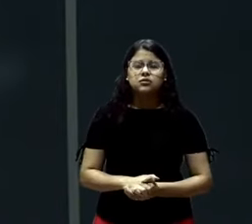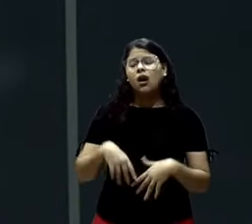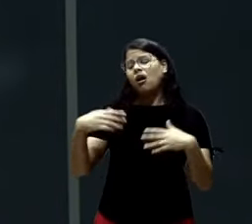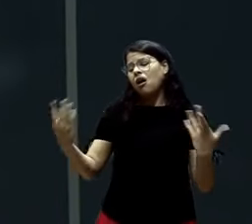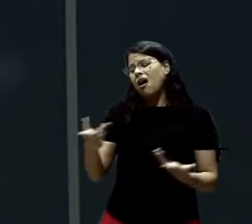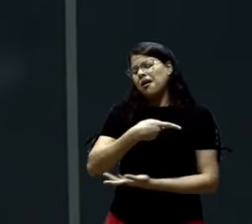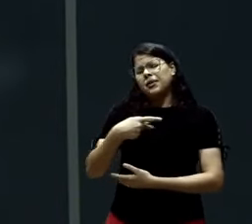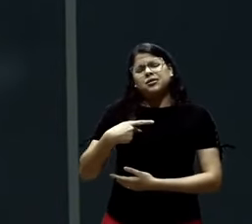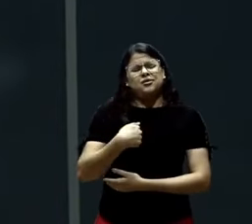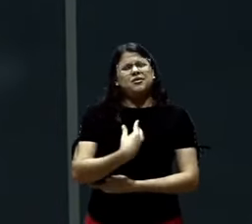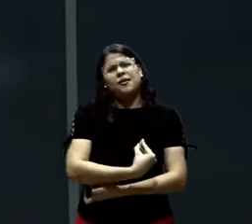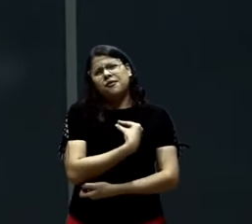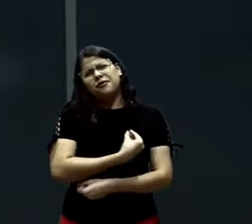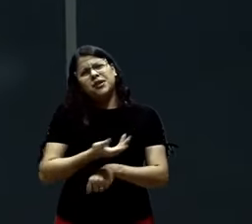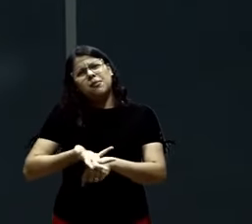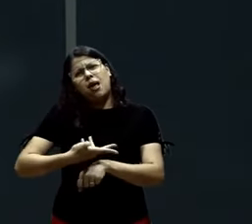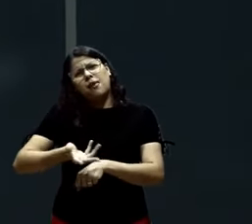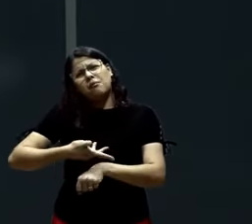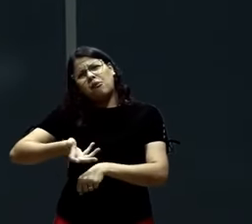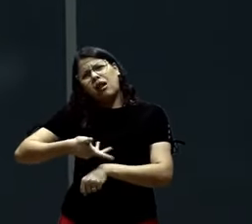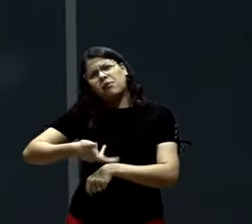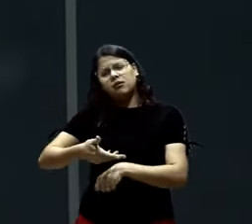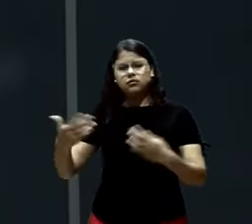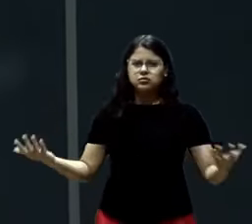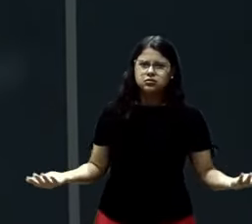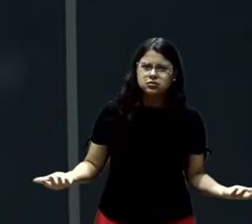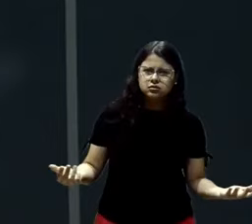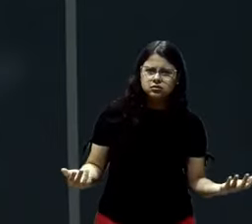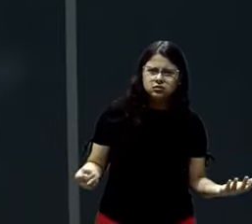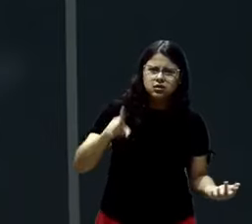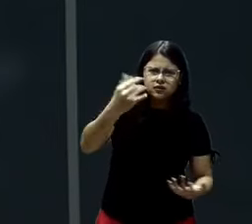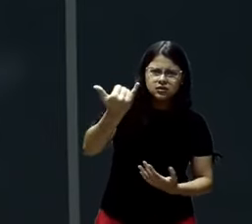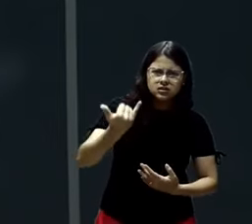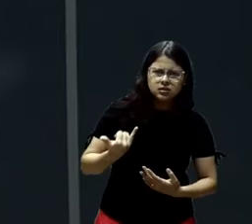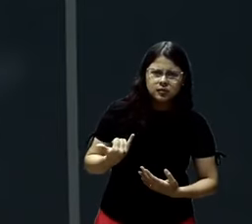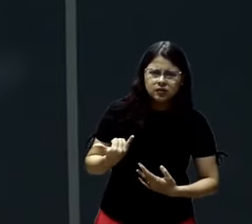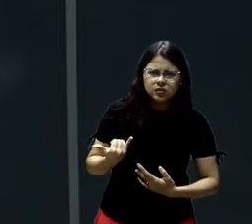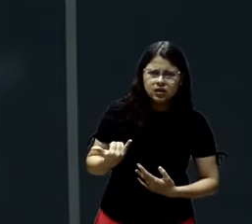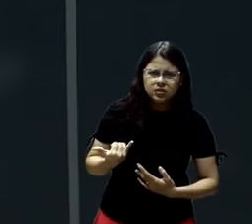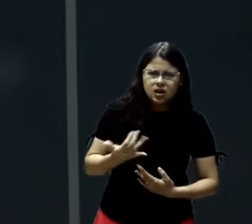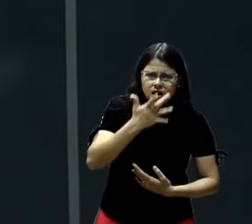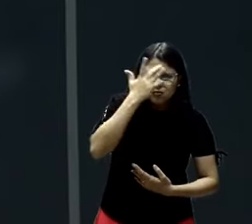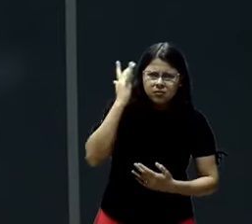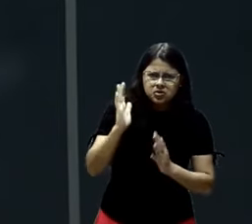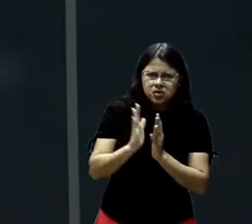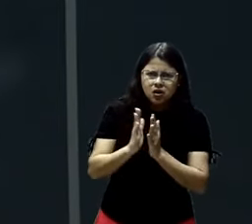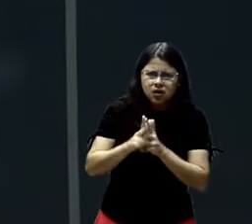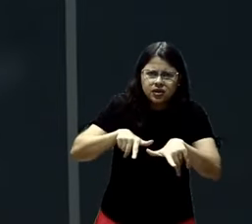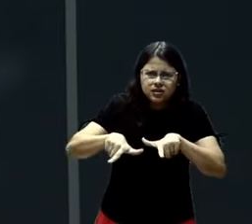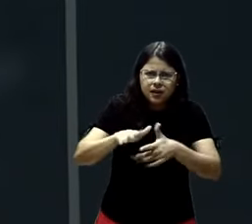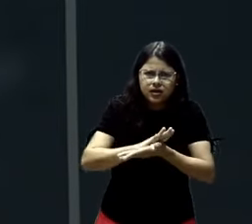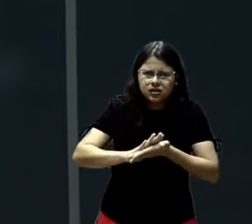é uma correria, então você está dizendo que só ora quem não faz nada, só ora quem não